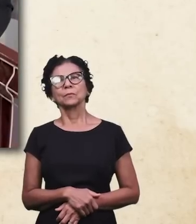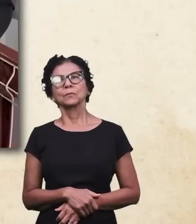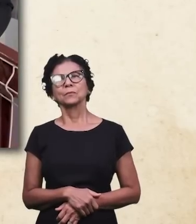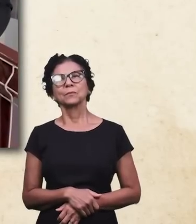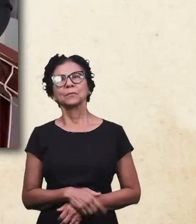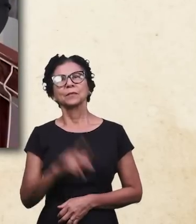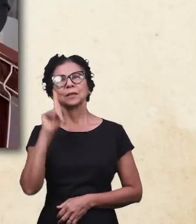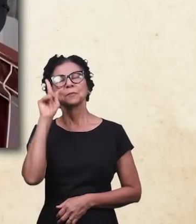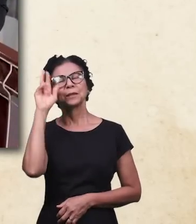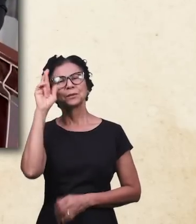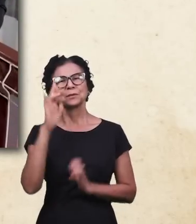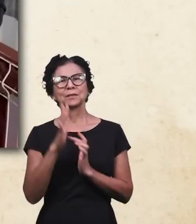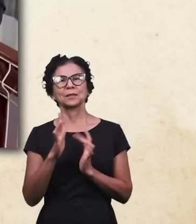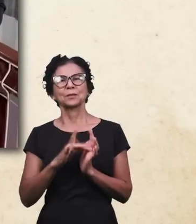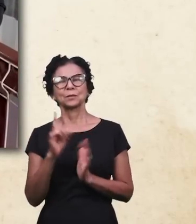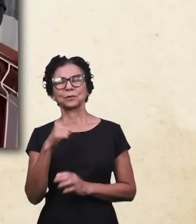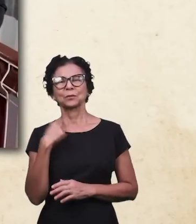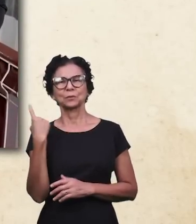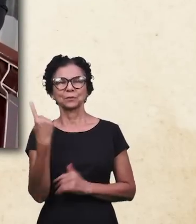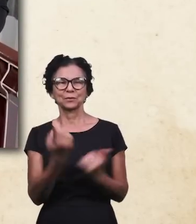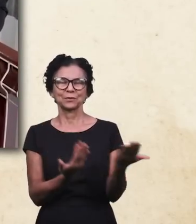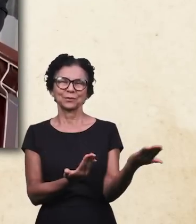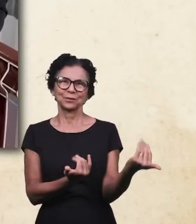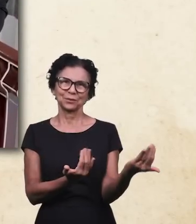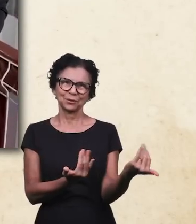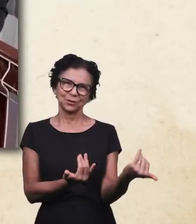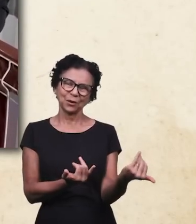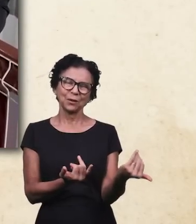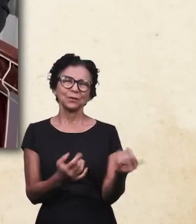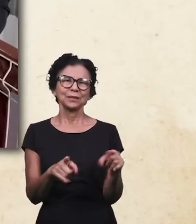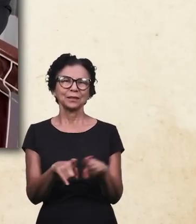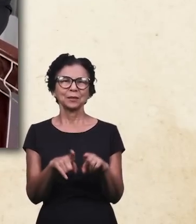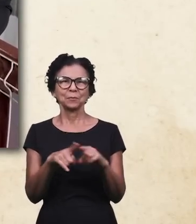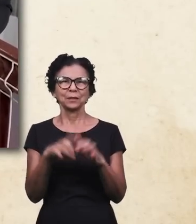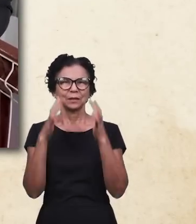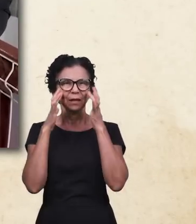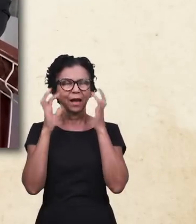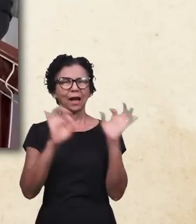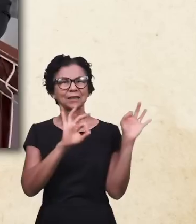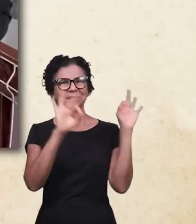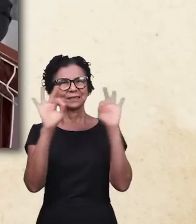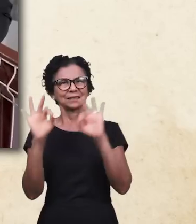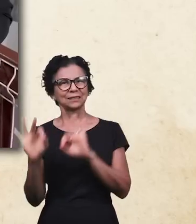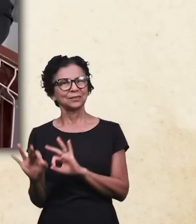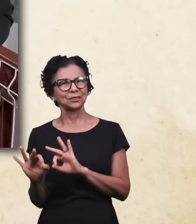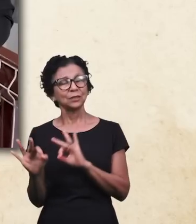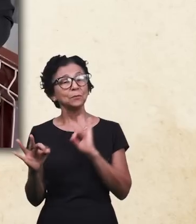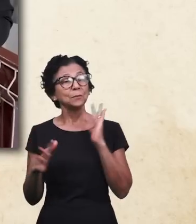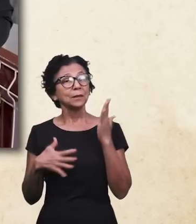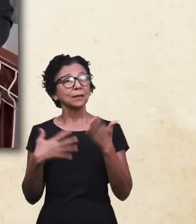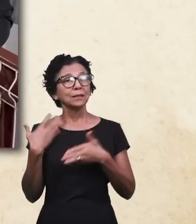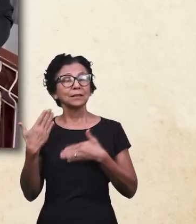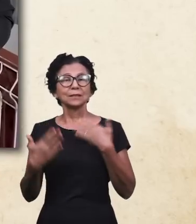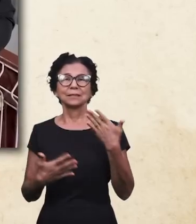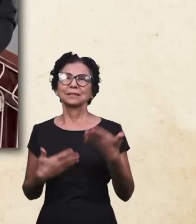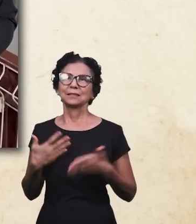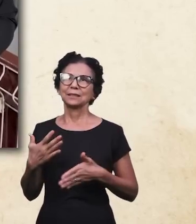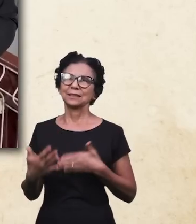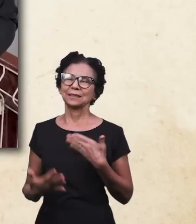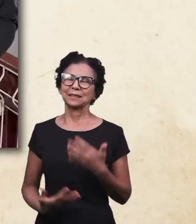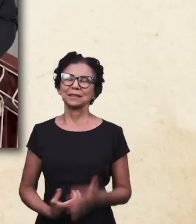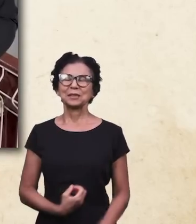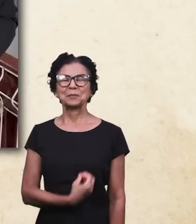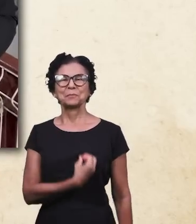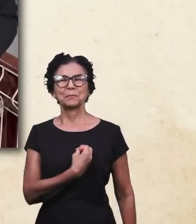A paz do Senhor a todos os jovens e todos que nos assistem. É uma grande alegria poder